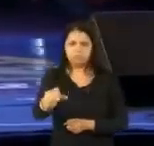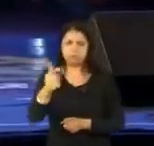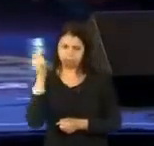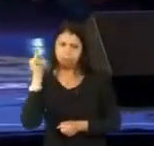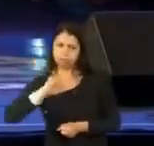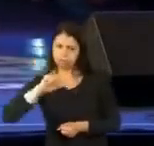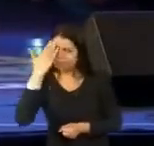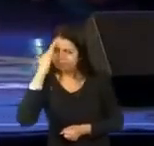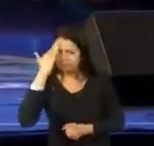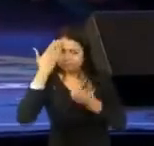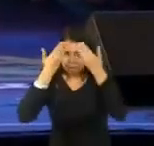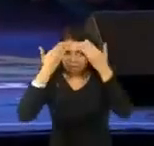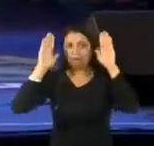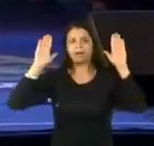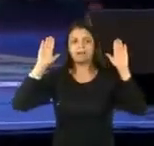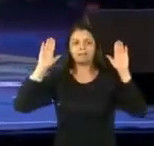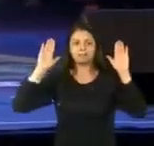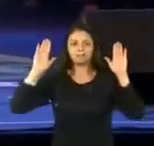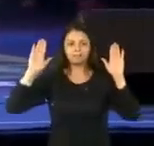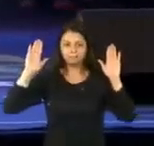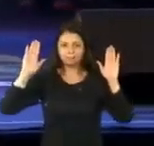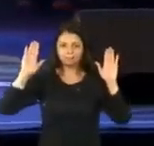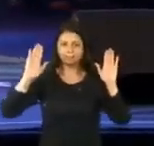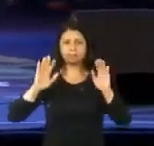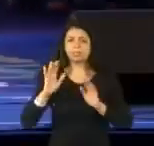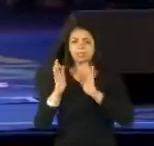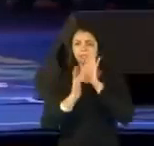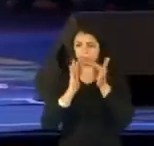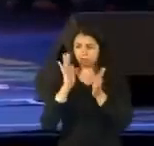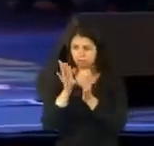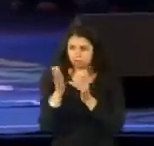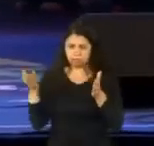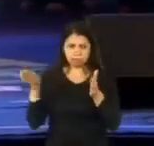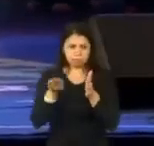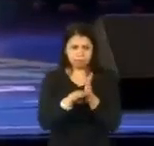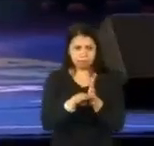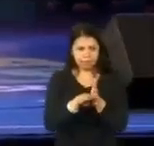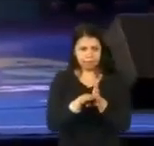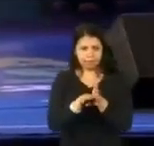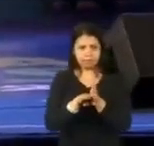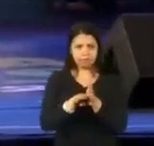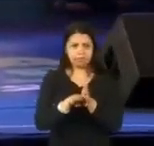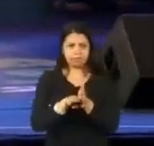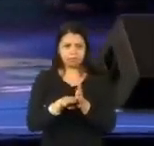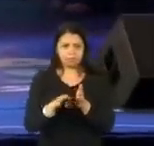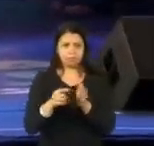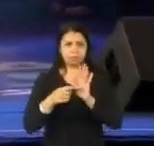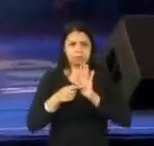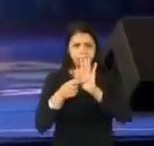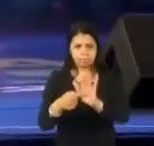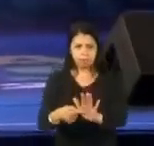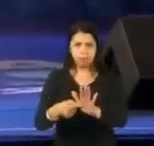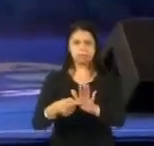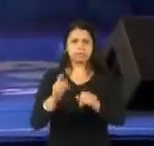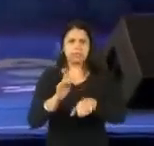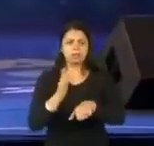saber que as pegadas de Jesus são o mapa do